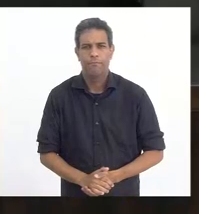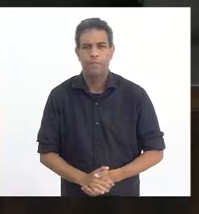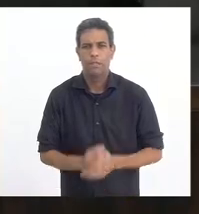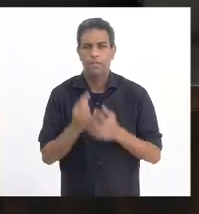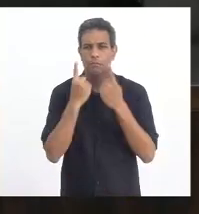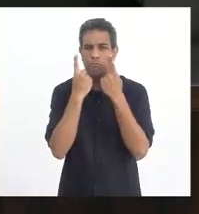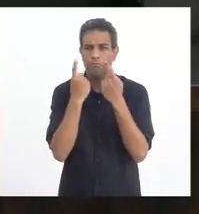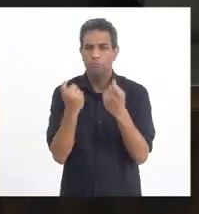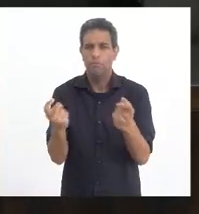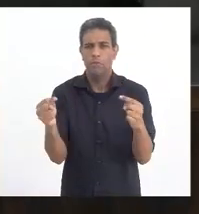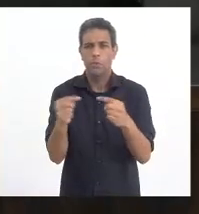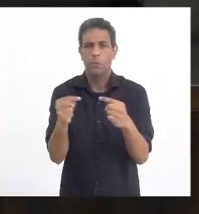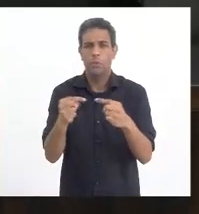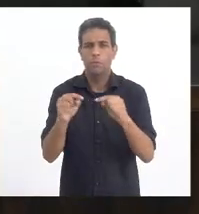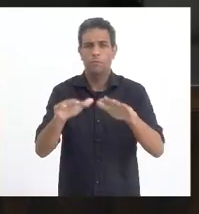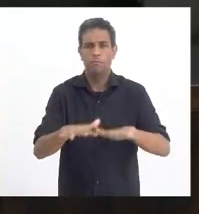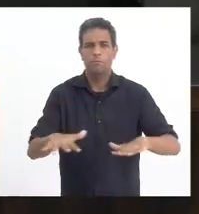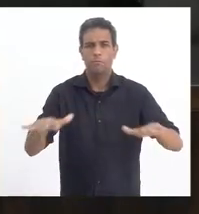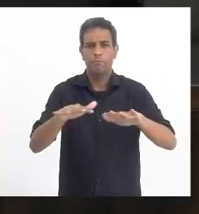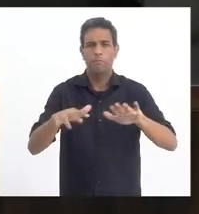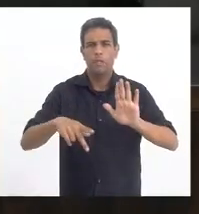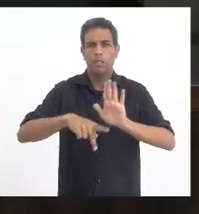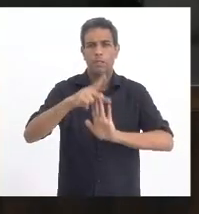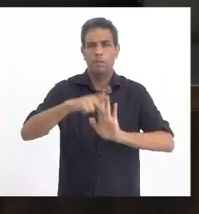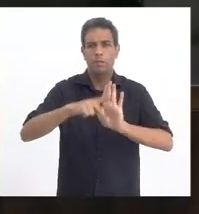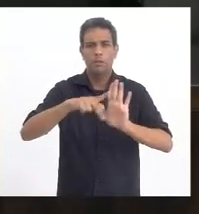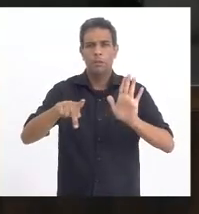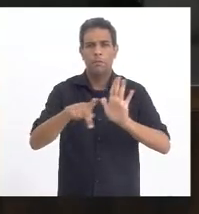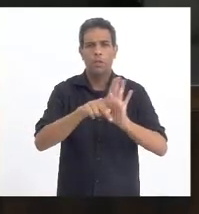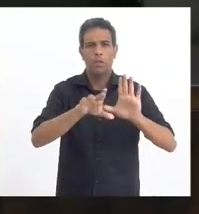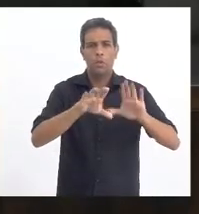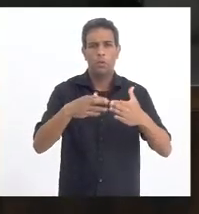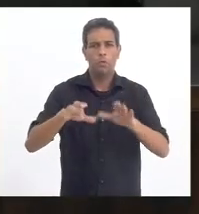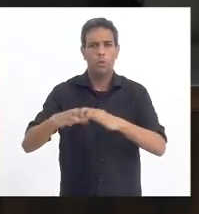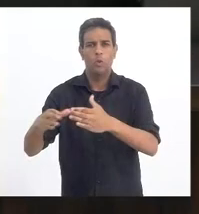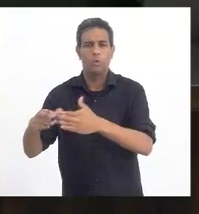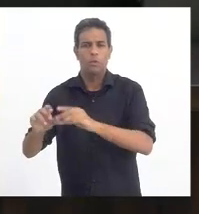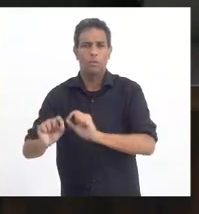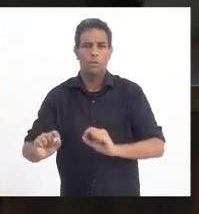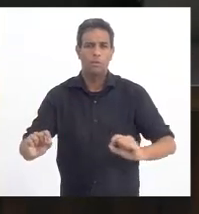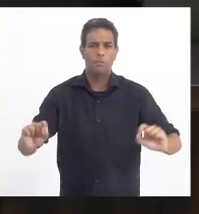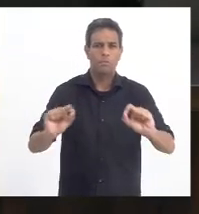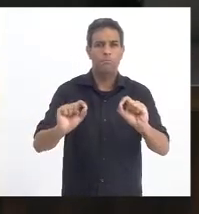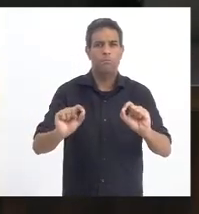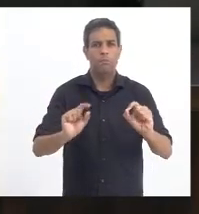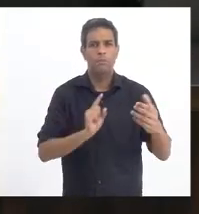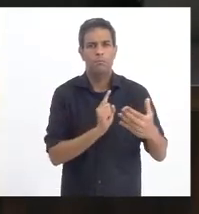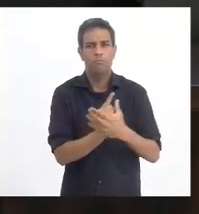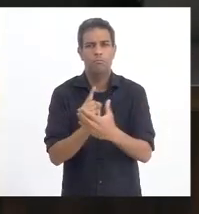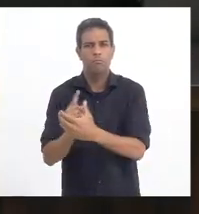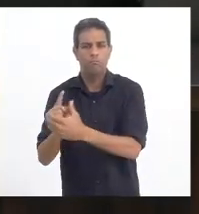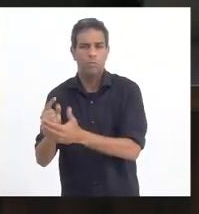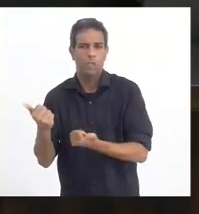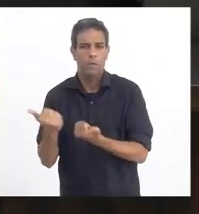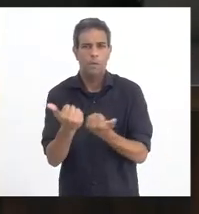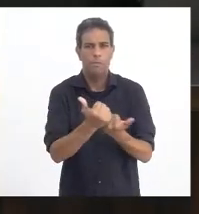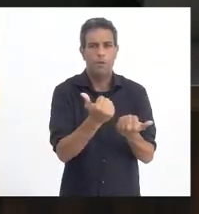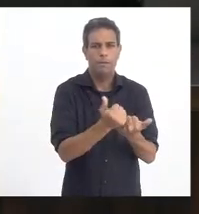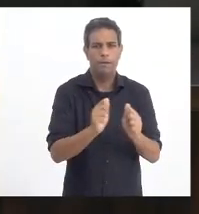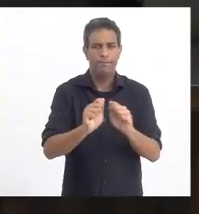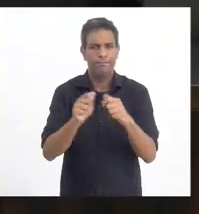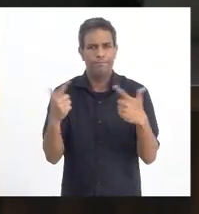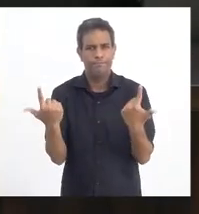muita atenção para que no mérito projeto seja debatido pelas outras comissões das quais Eu também colaboro